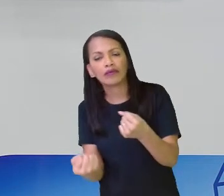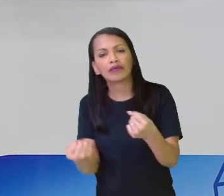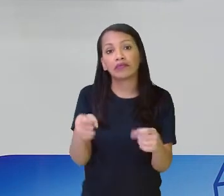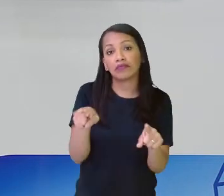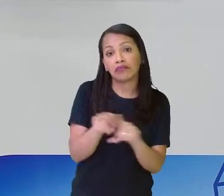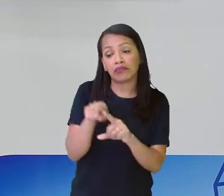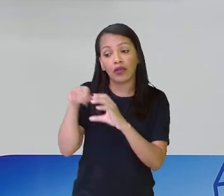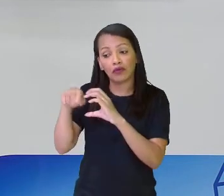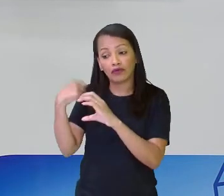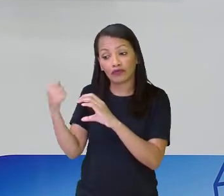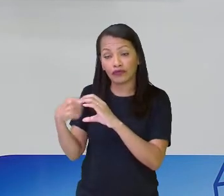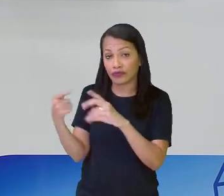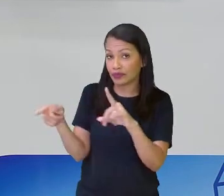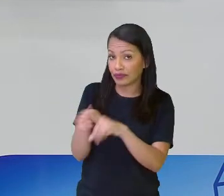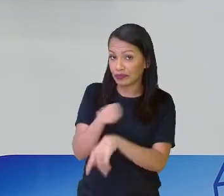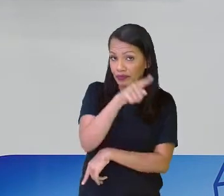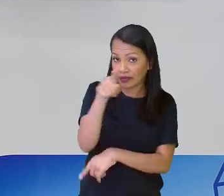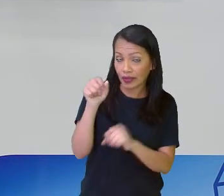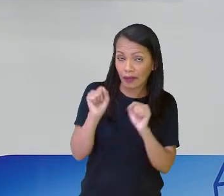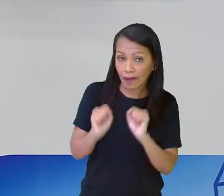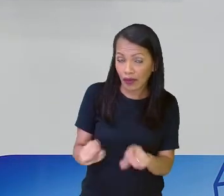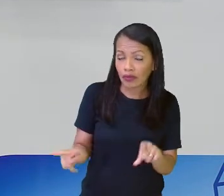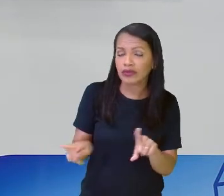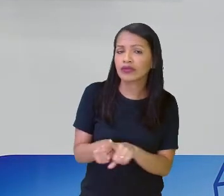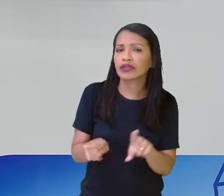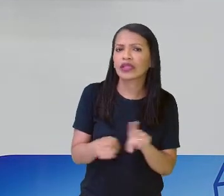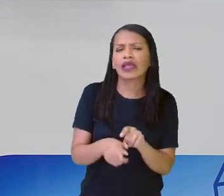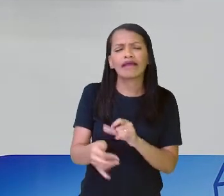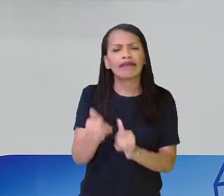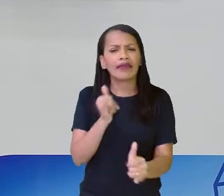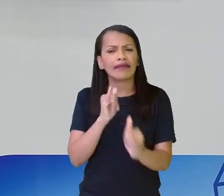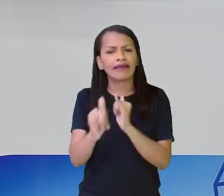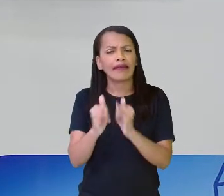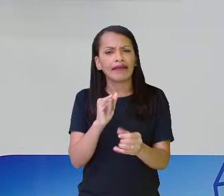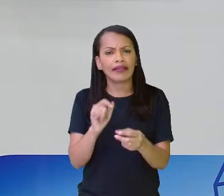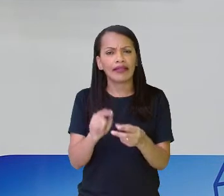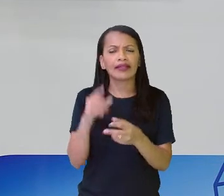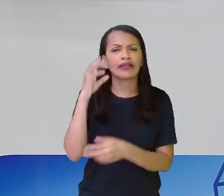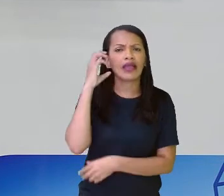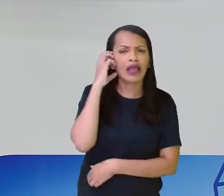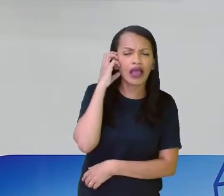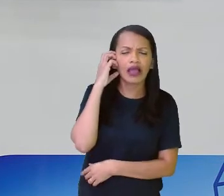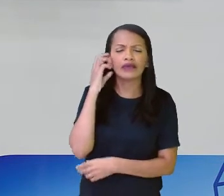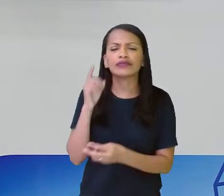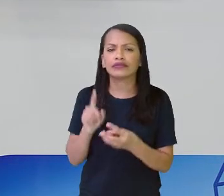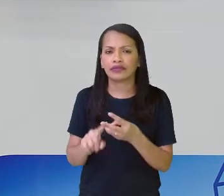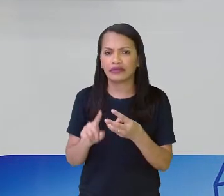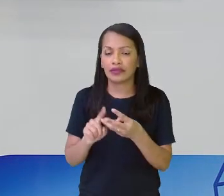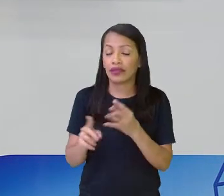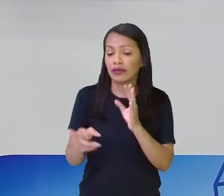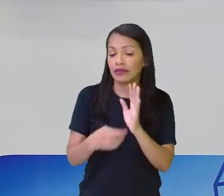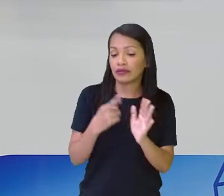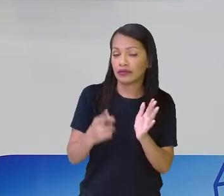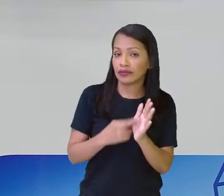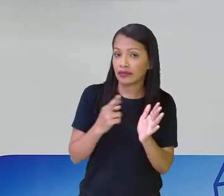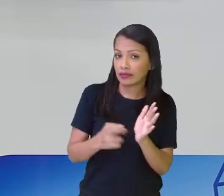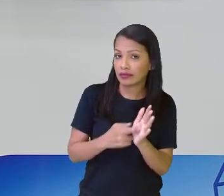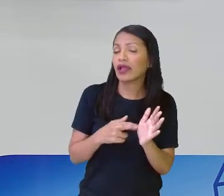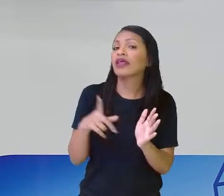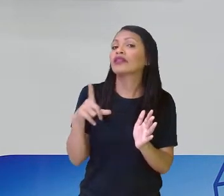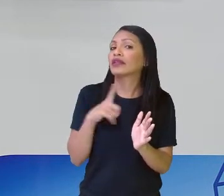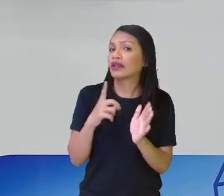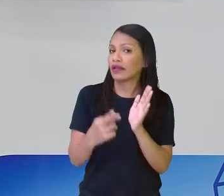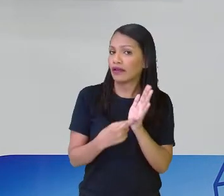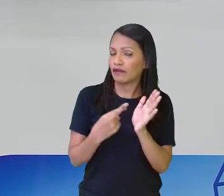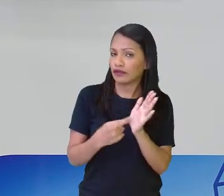mesma coisa são as reportagens. Elas podem estar na internet, rádios, TV, jornais e revistas. Tem